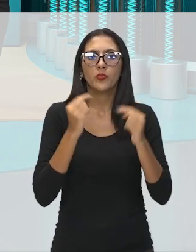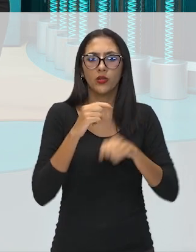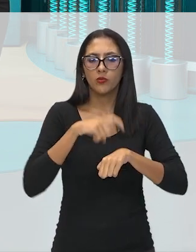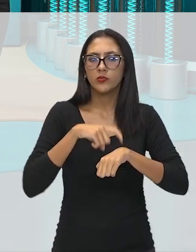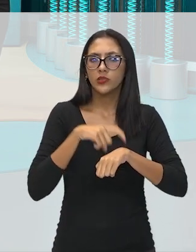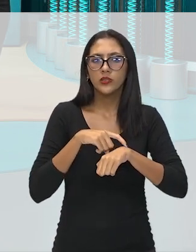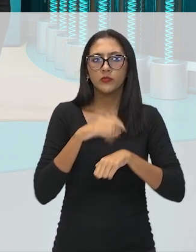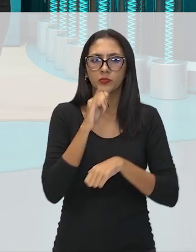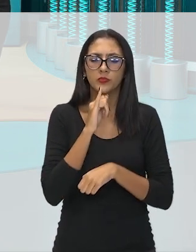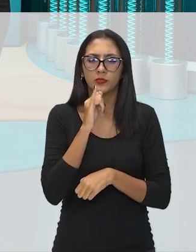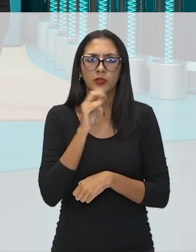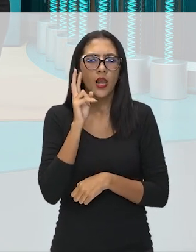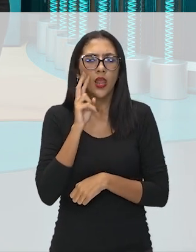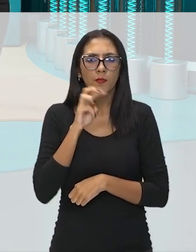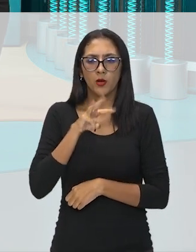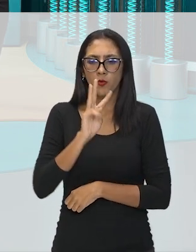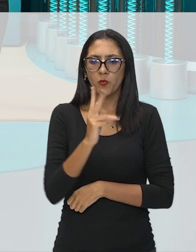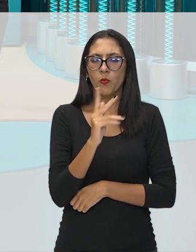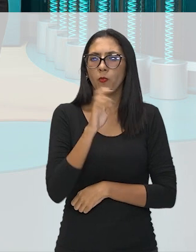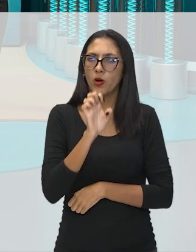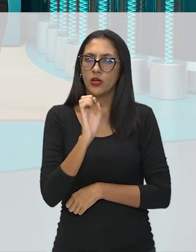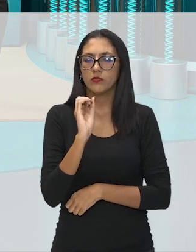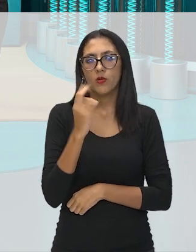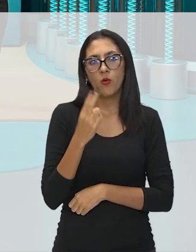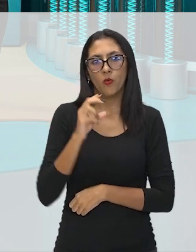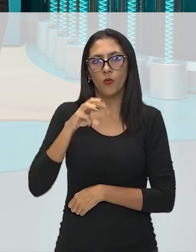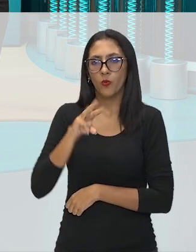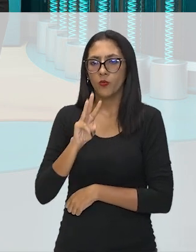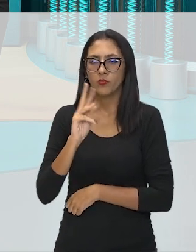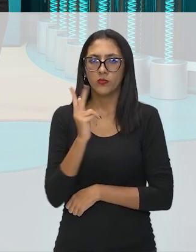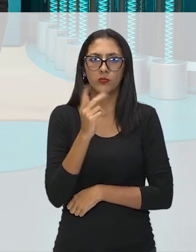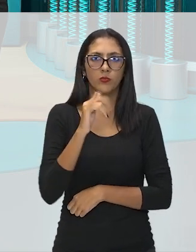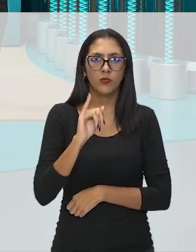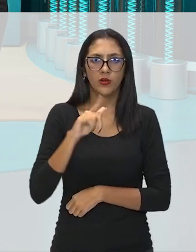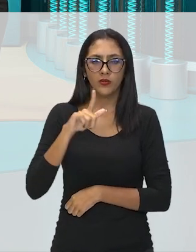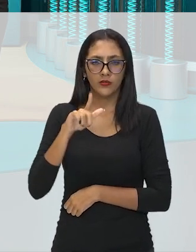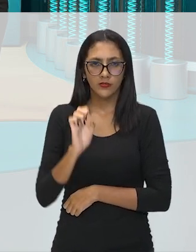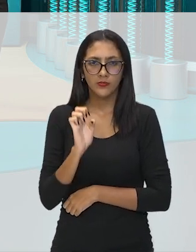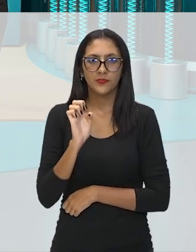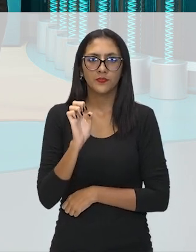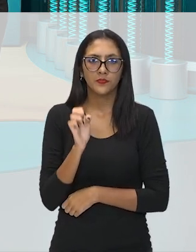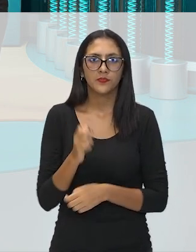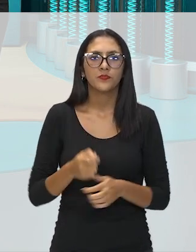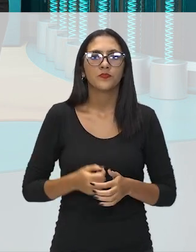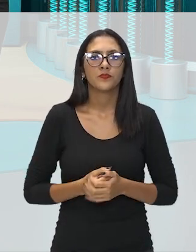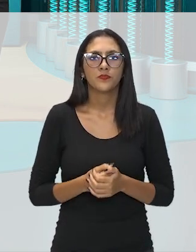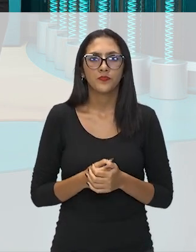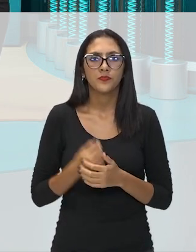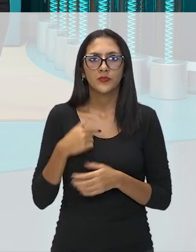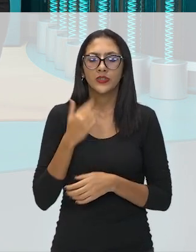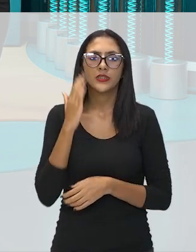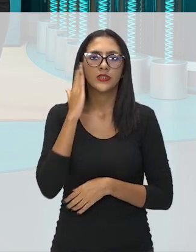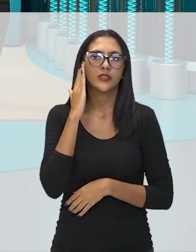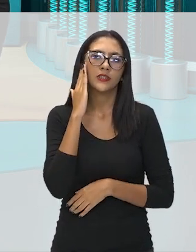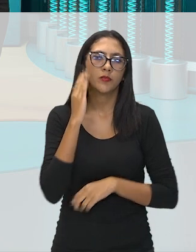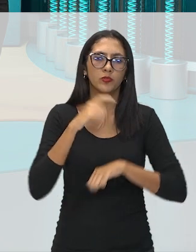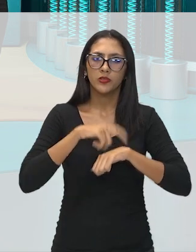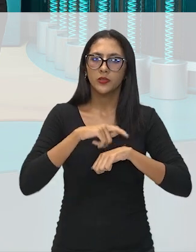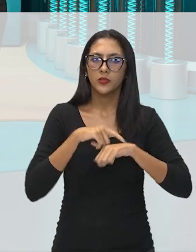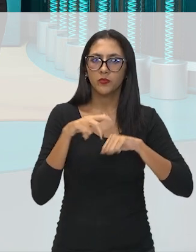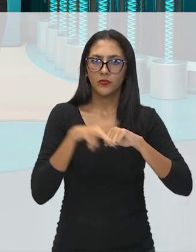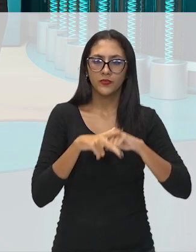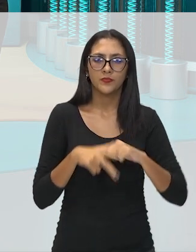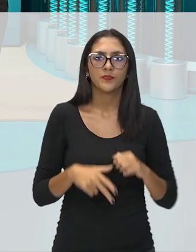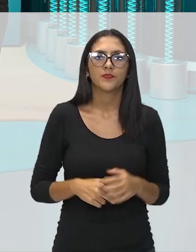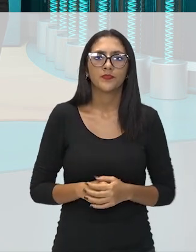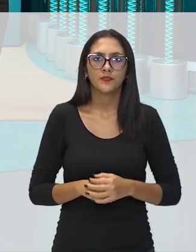são expressões aqui que indicam tempo, tá bom? Então eu vou saber definir qual é o tempo verbal. Vejam que eu